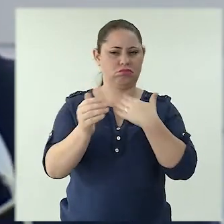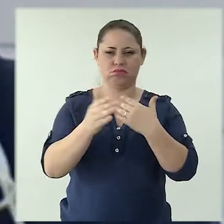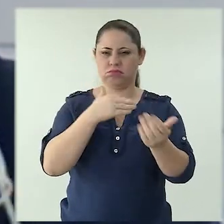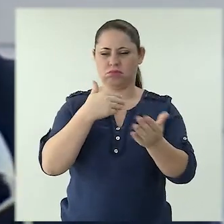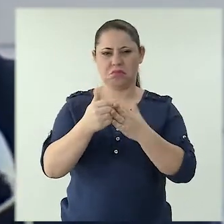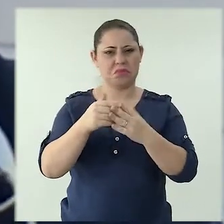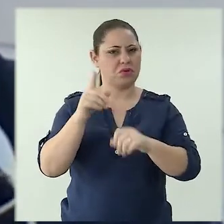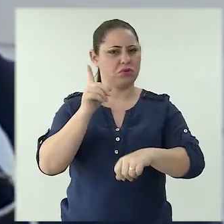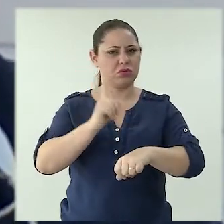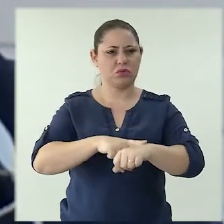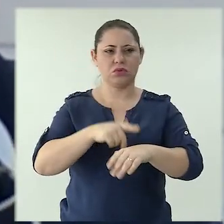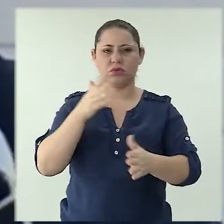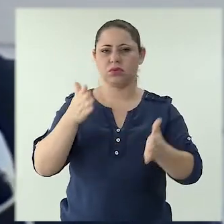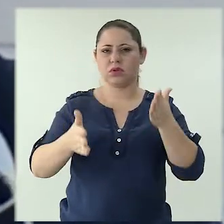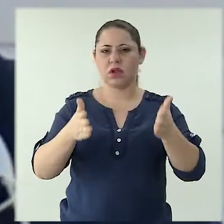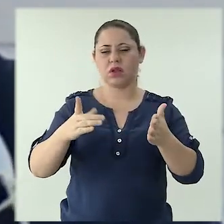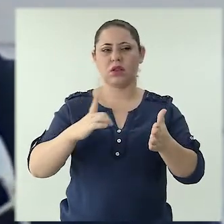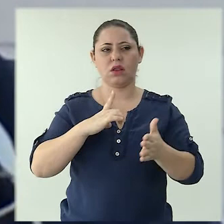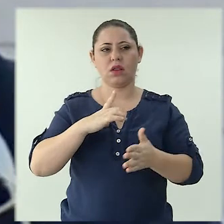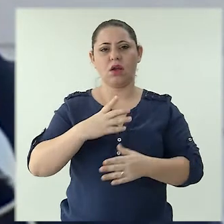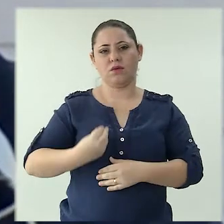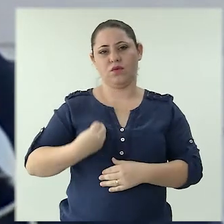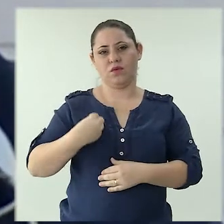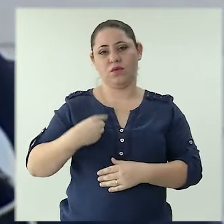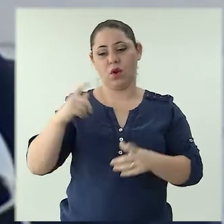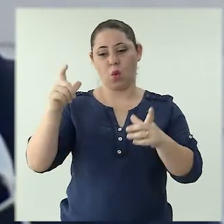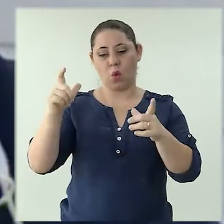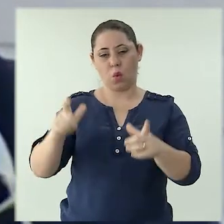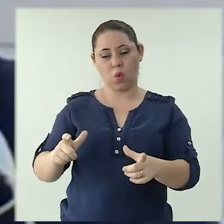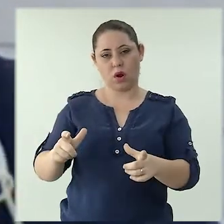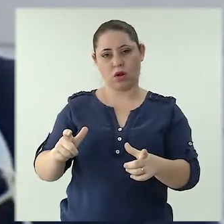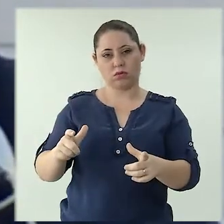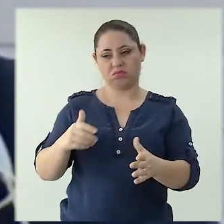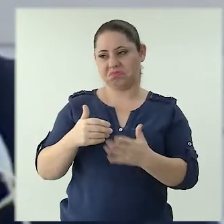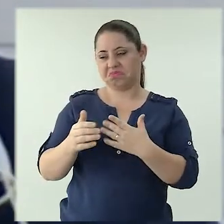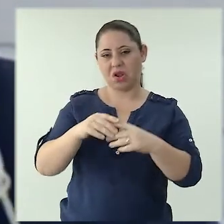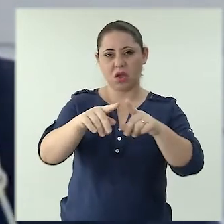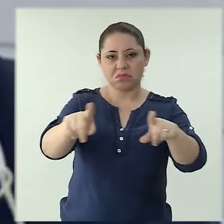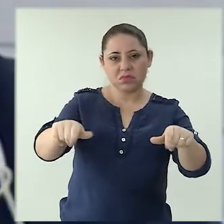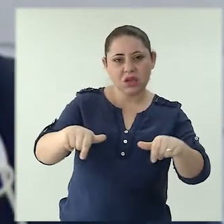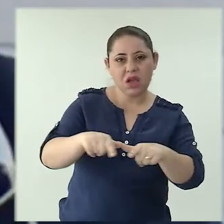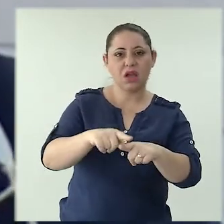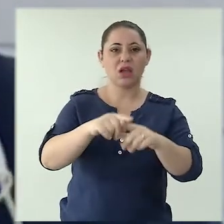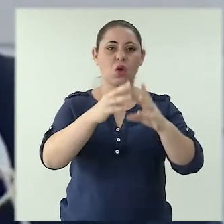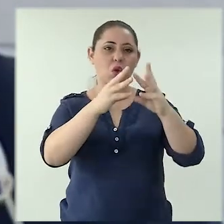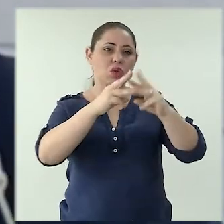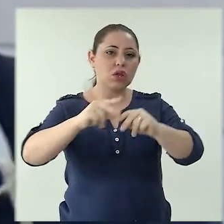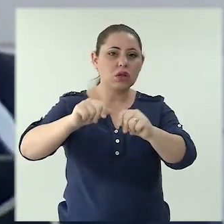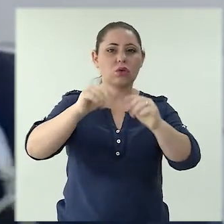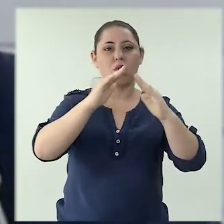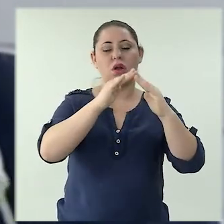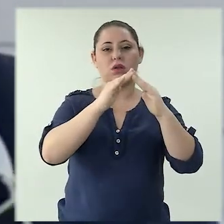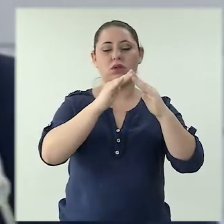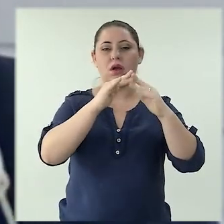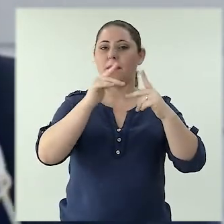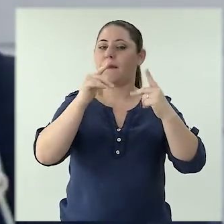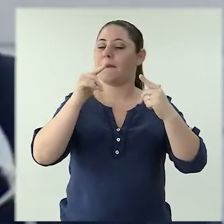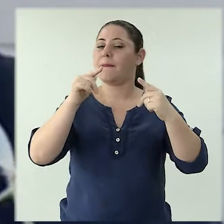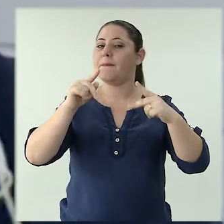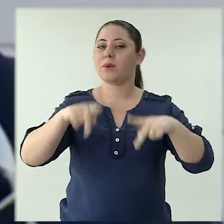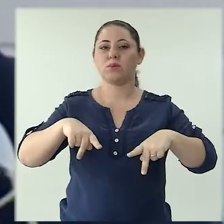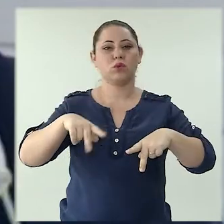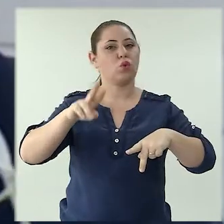o tempo que você esteja na posse desse imóvel ou desse terreno que seja público, que você nunca